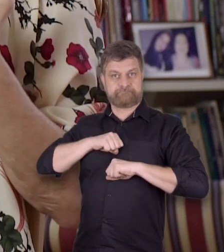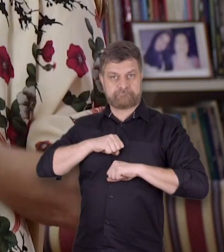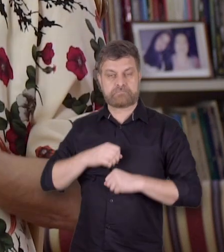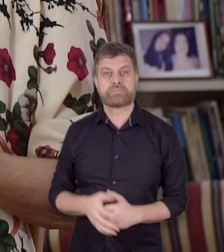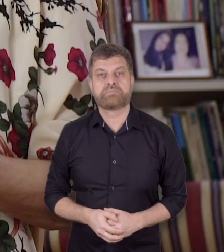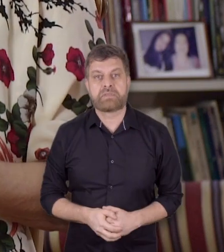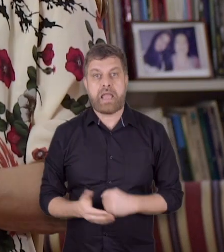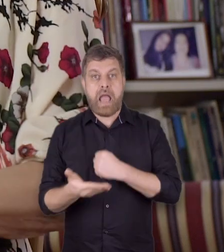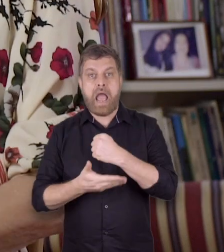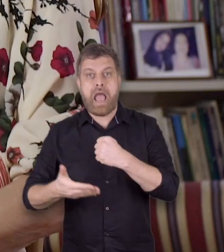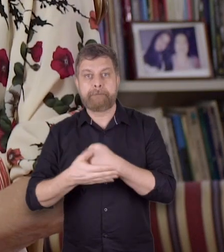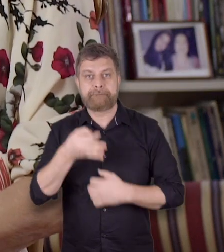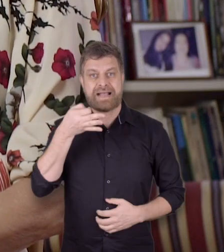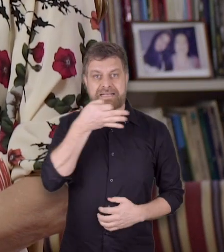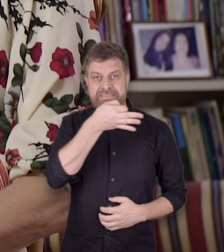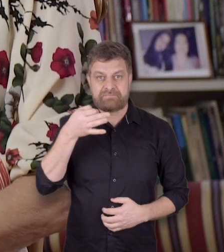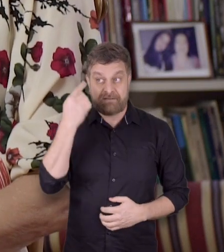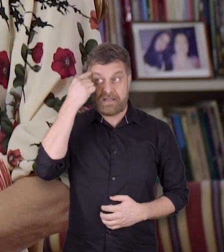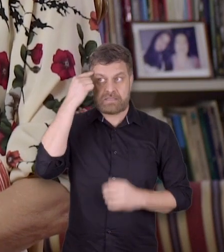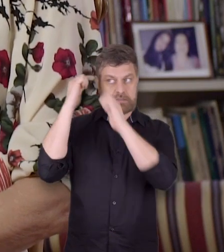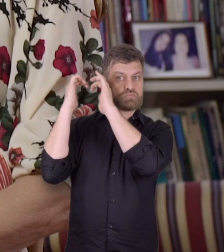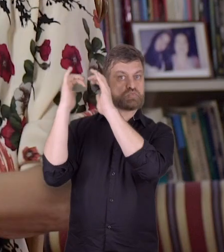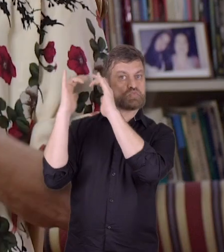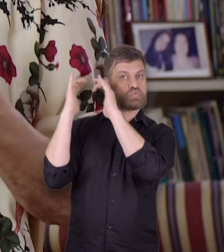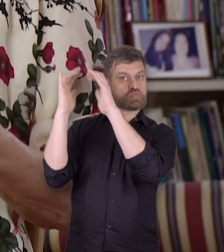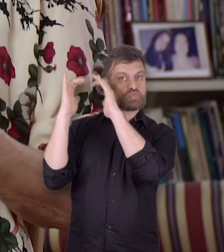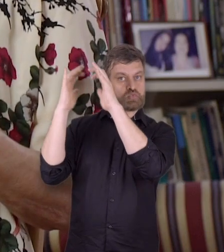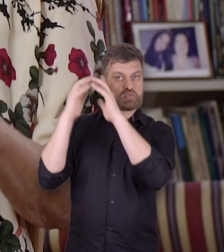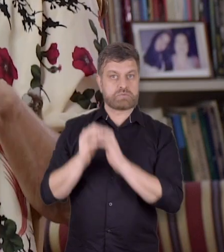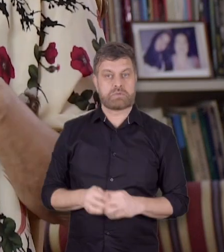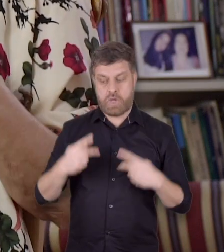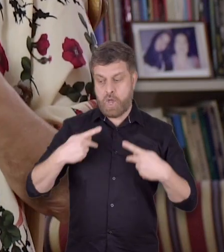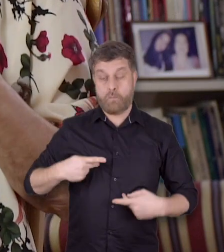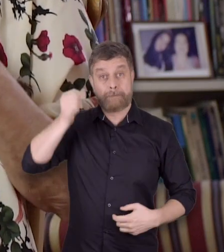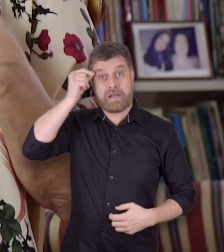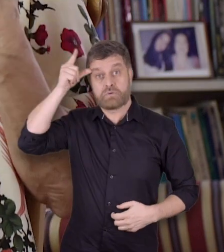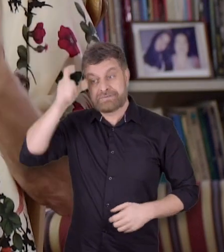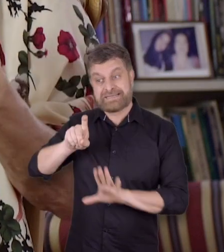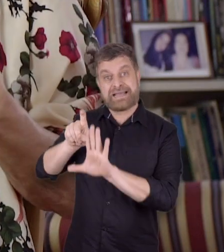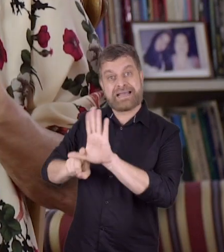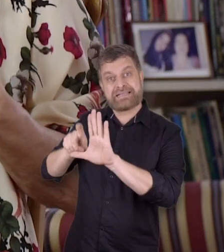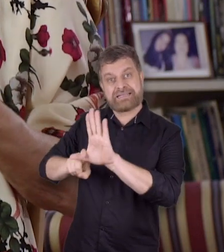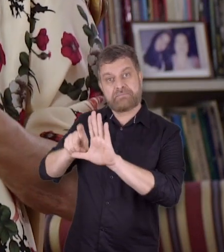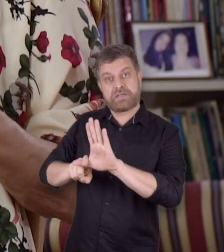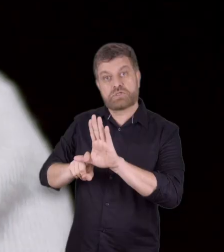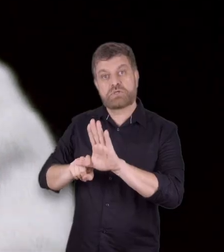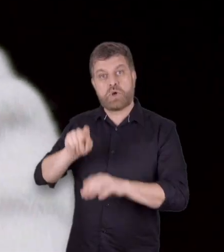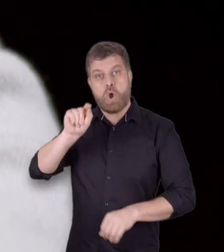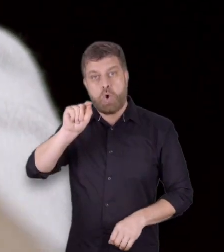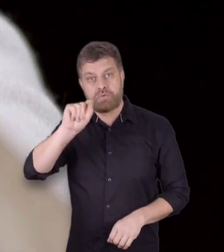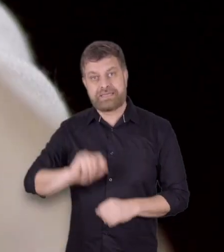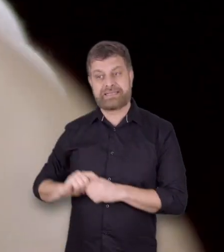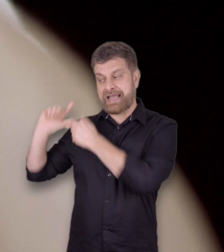a fonte da fala está no nosso cérebro e a cultura humana depende da transmissão,